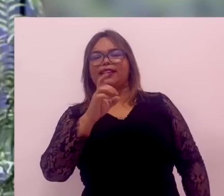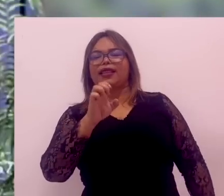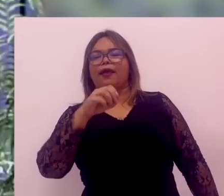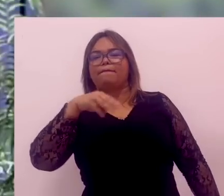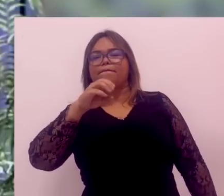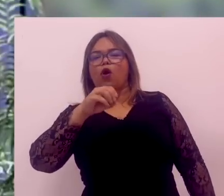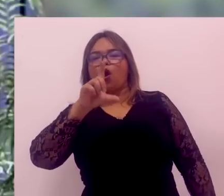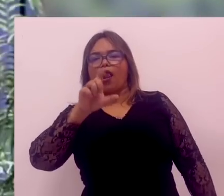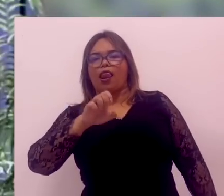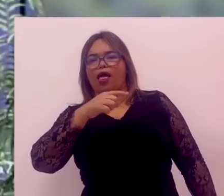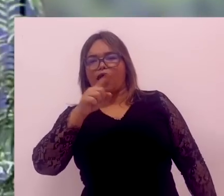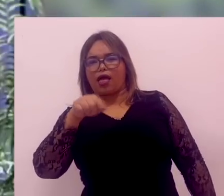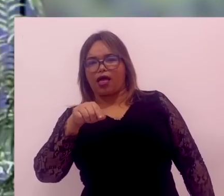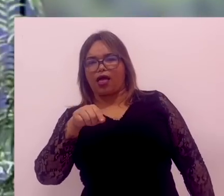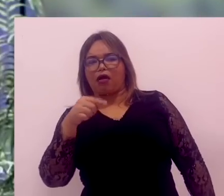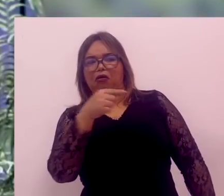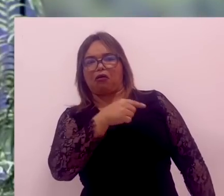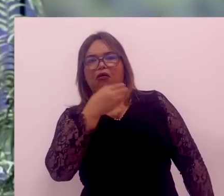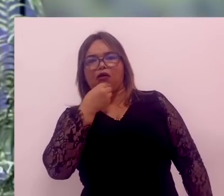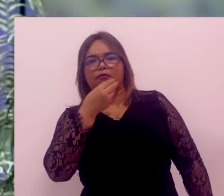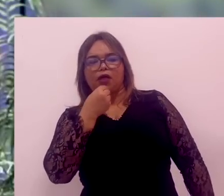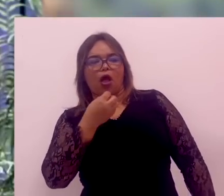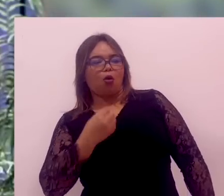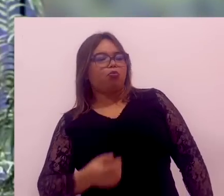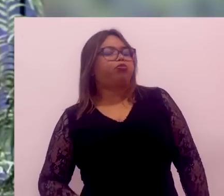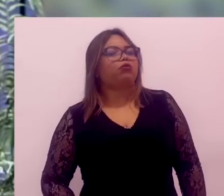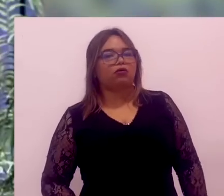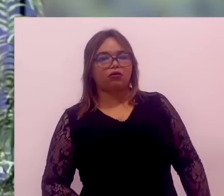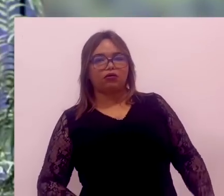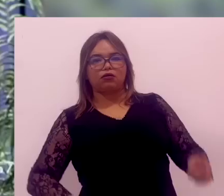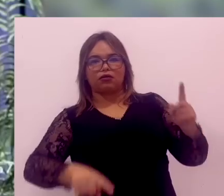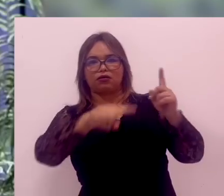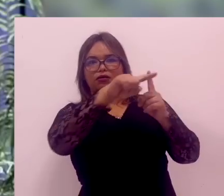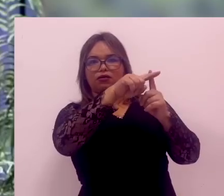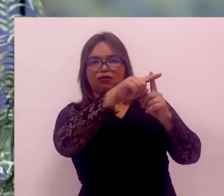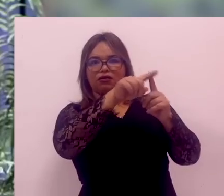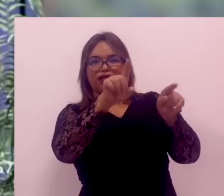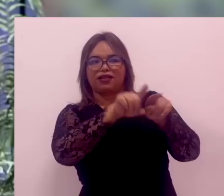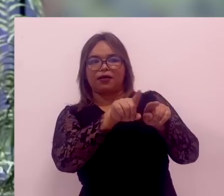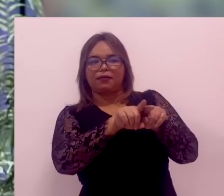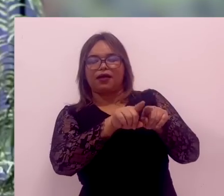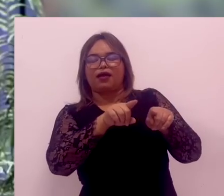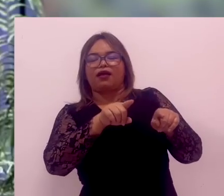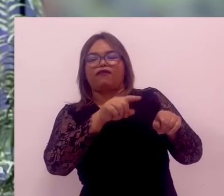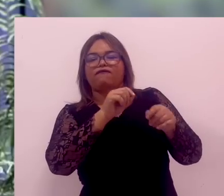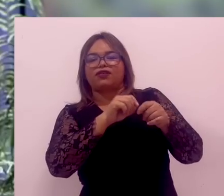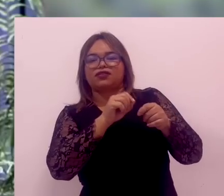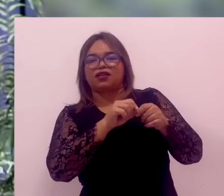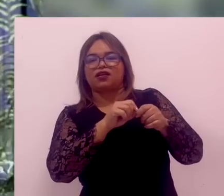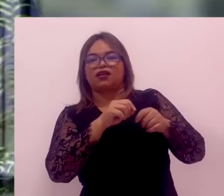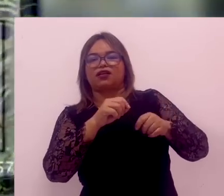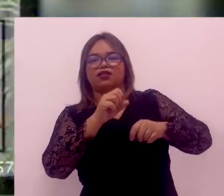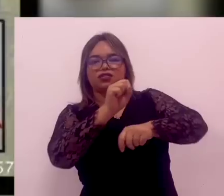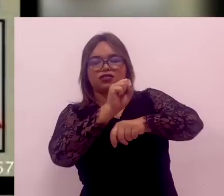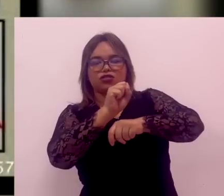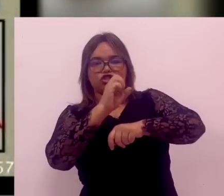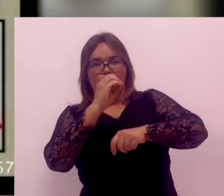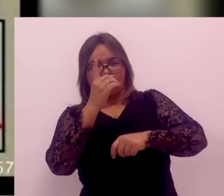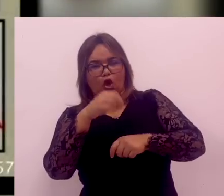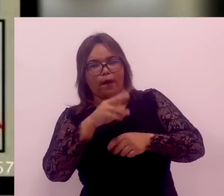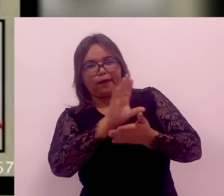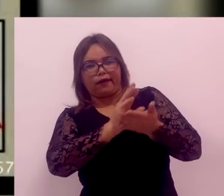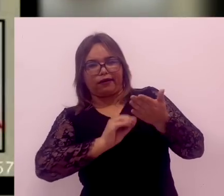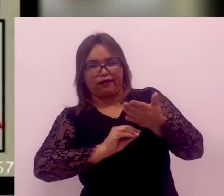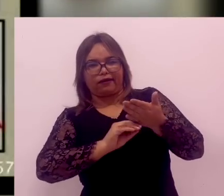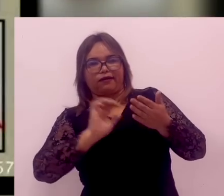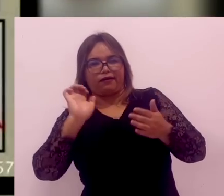por cometer sodomia e as coisas mais profanas que há sob o sol. Mas com seu nome se formou um grupo jovem. E não é